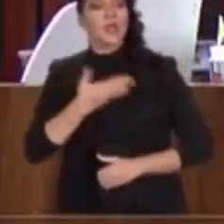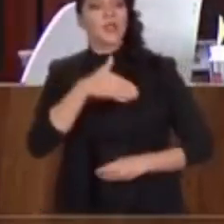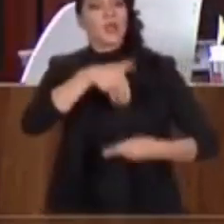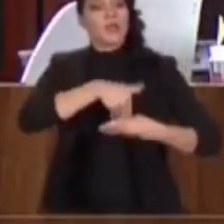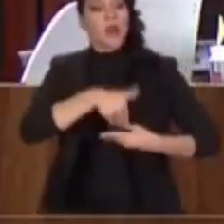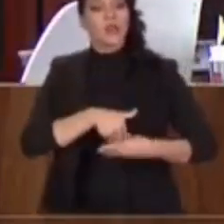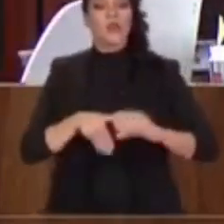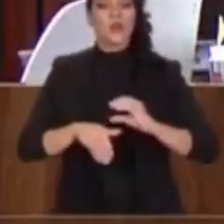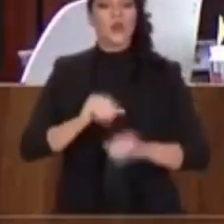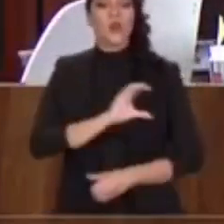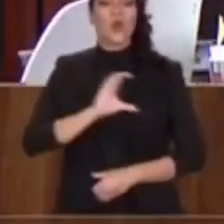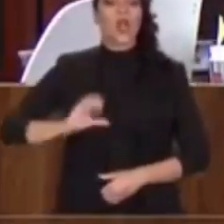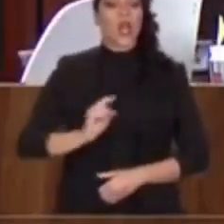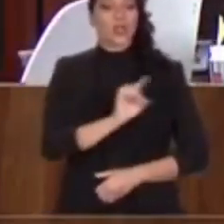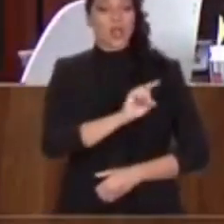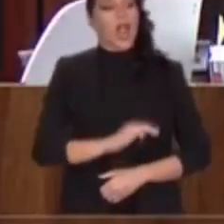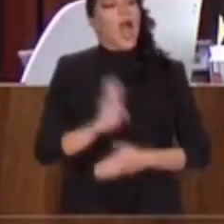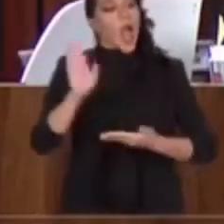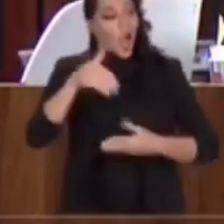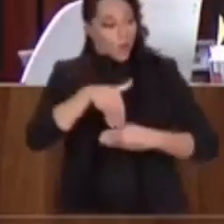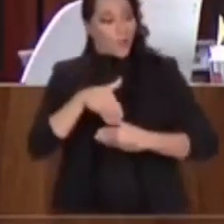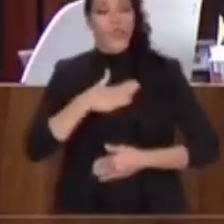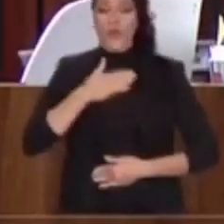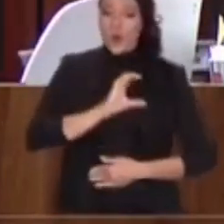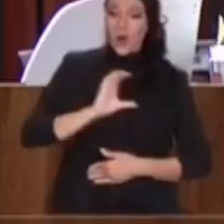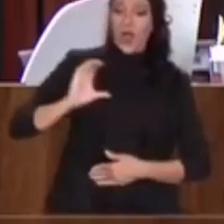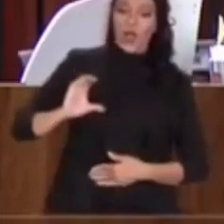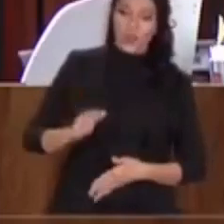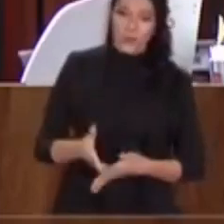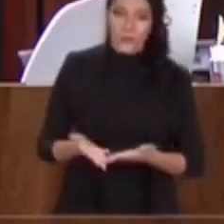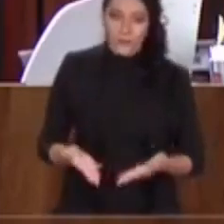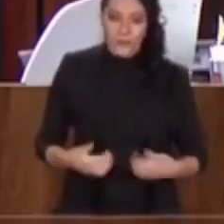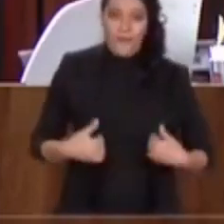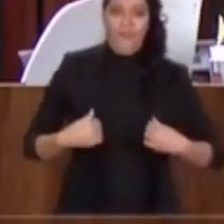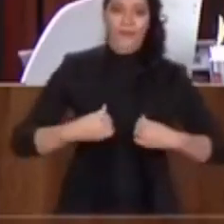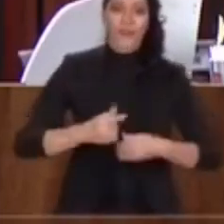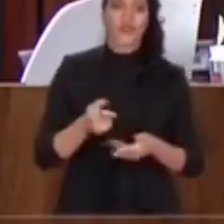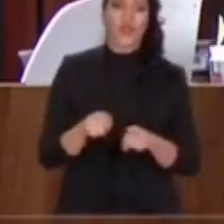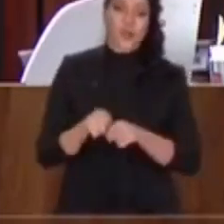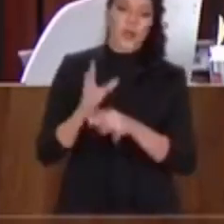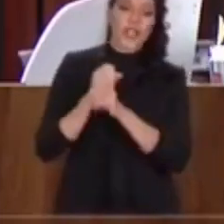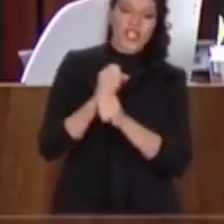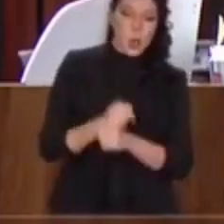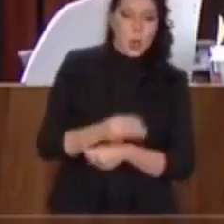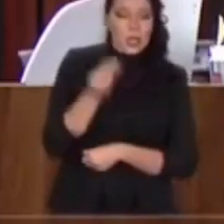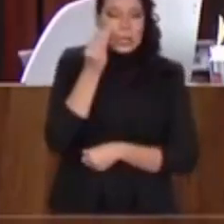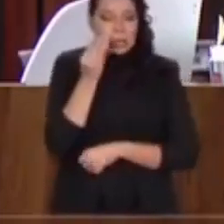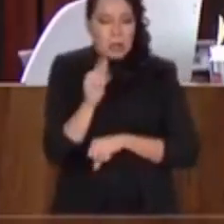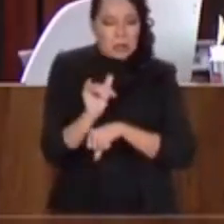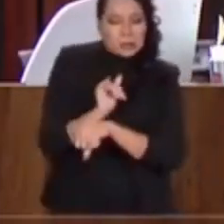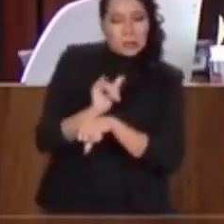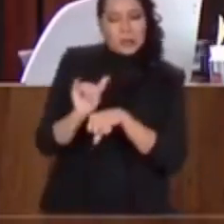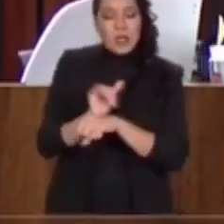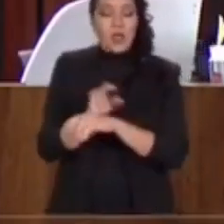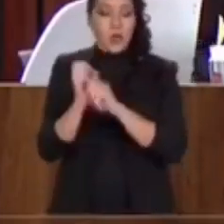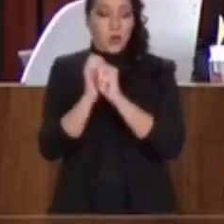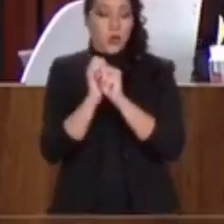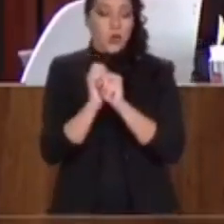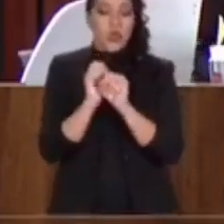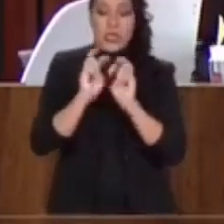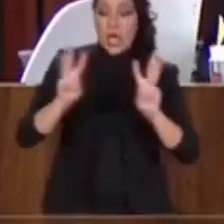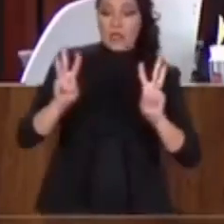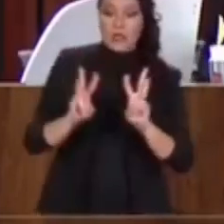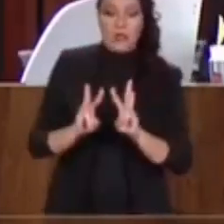o é cunhado é a própria simulação das contas que ela tentou não divulgas